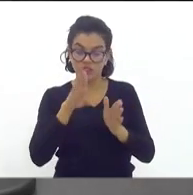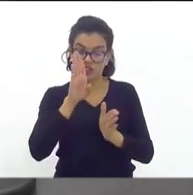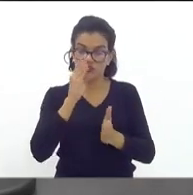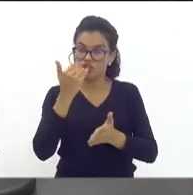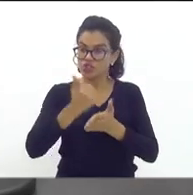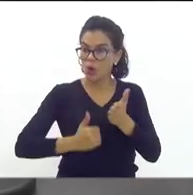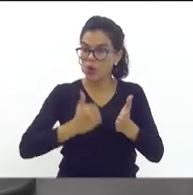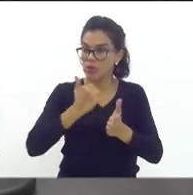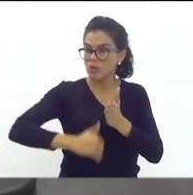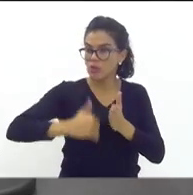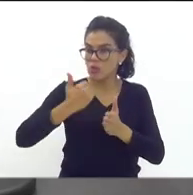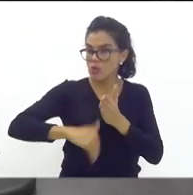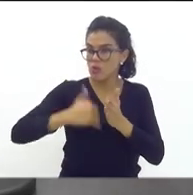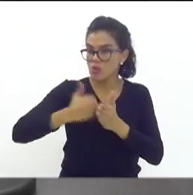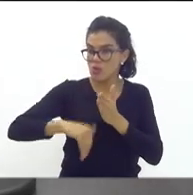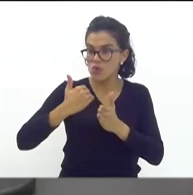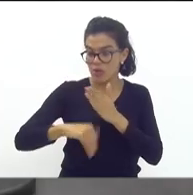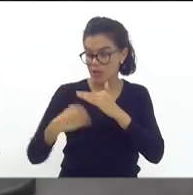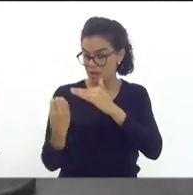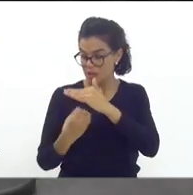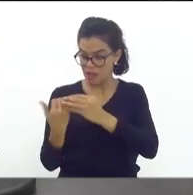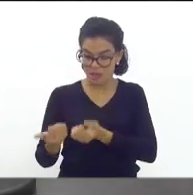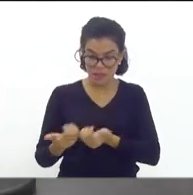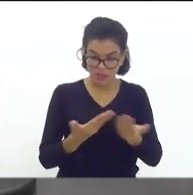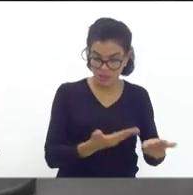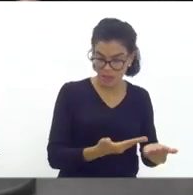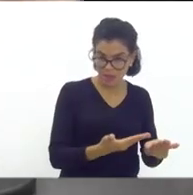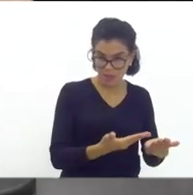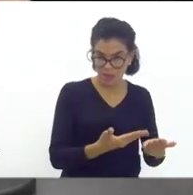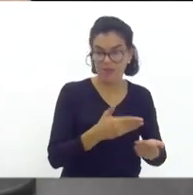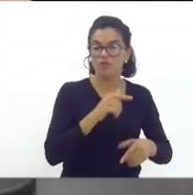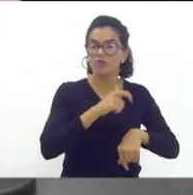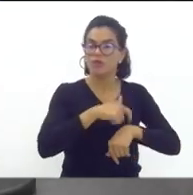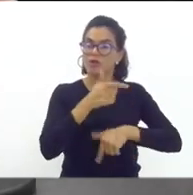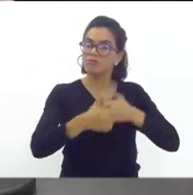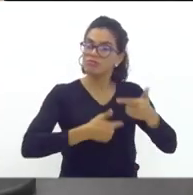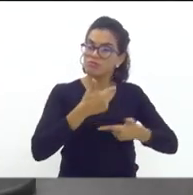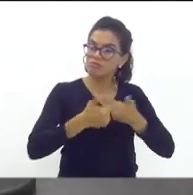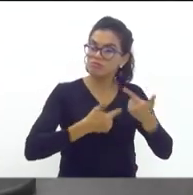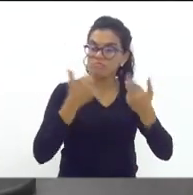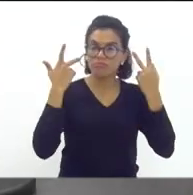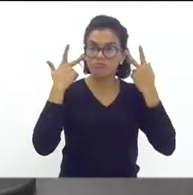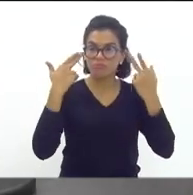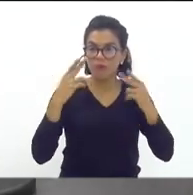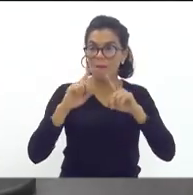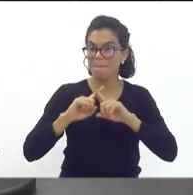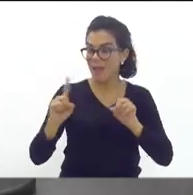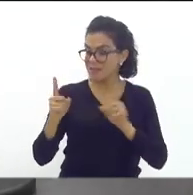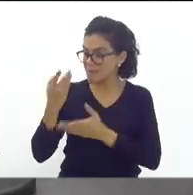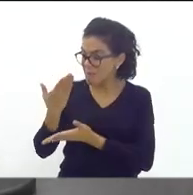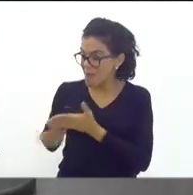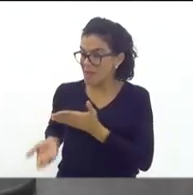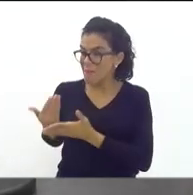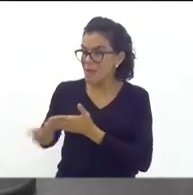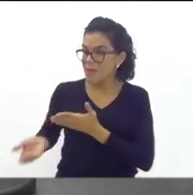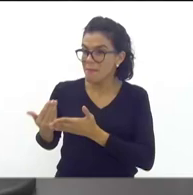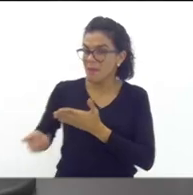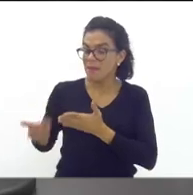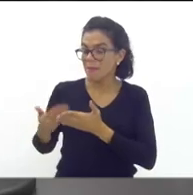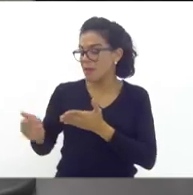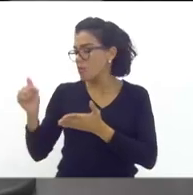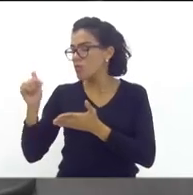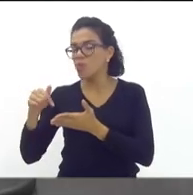que a concessionária vem a dar na sua atividade normal agora questão de perdas né quando ela